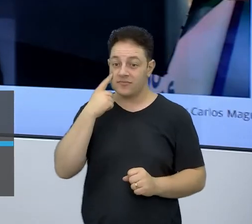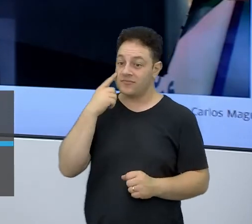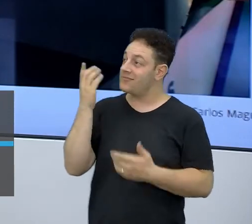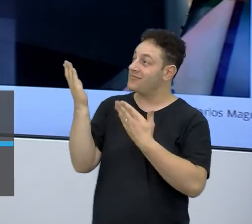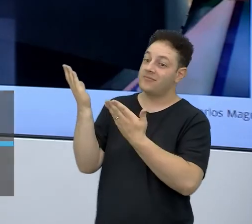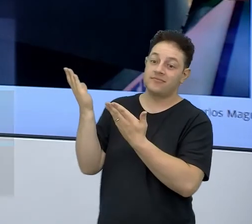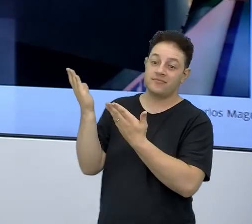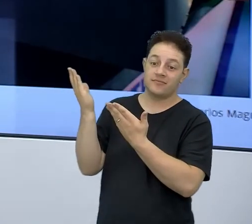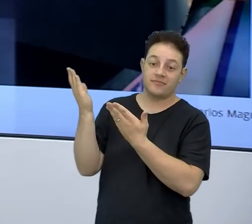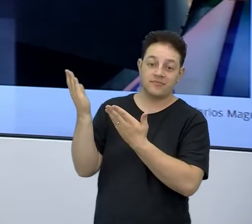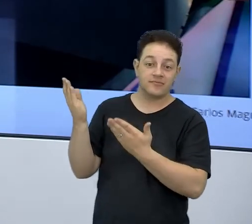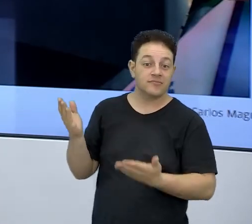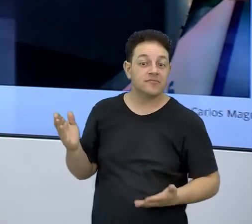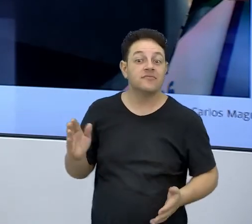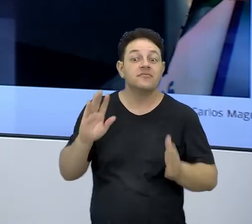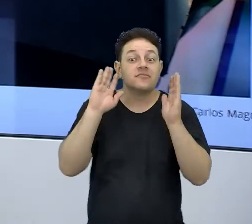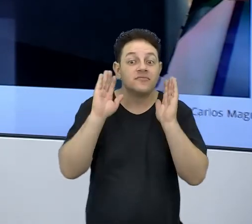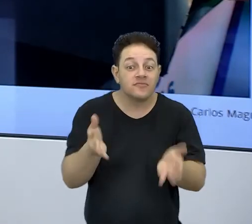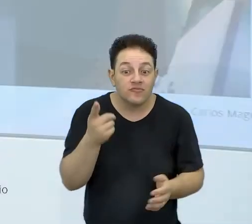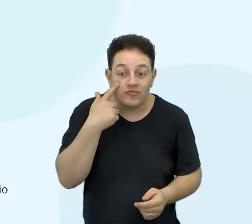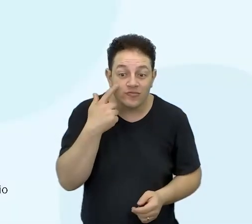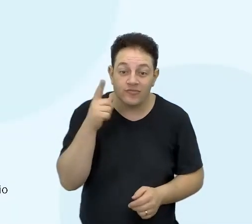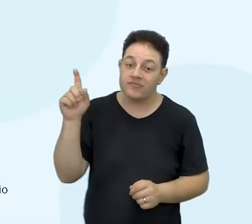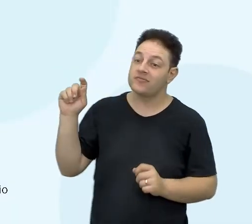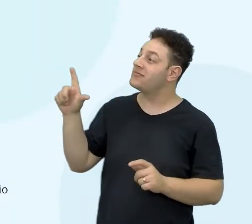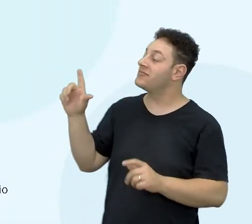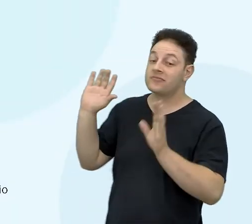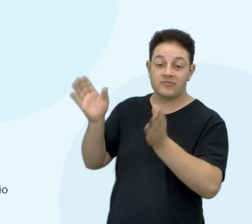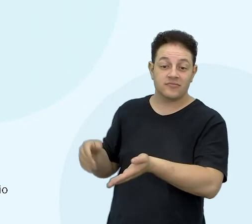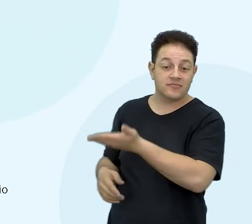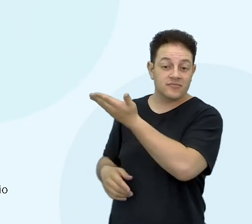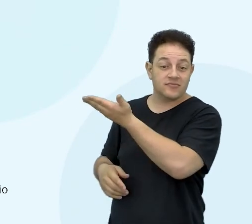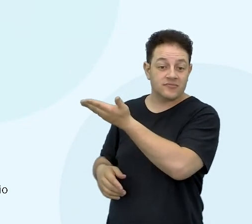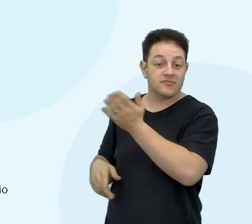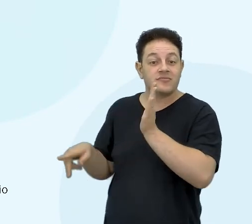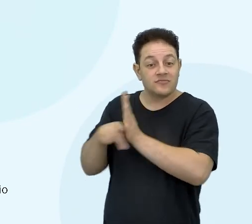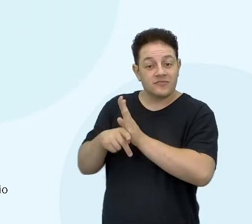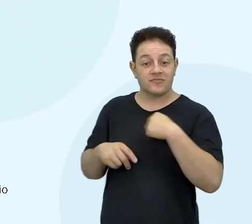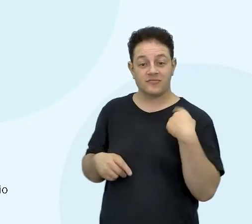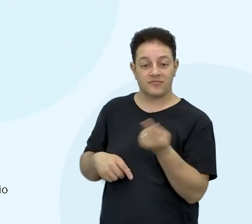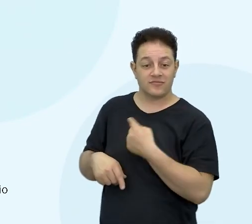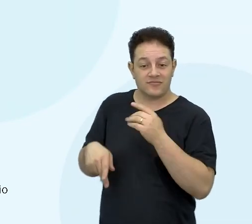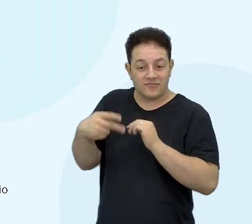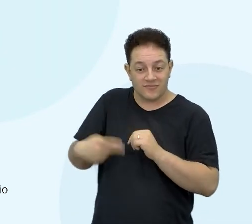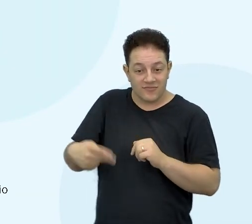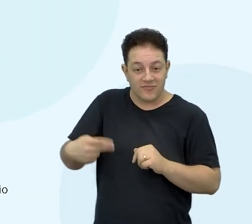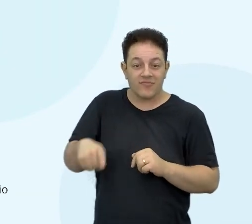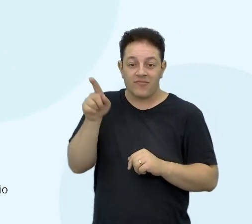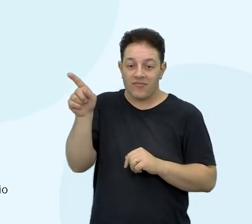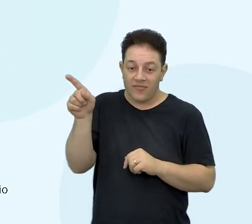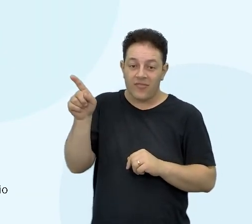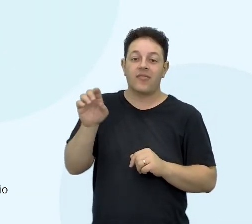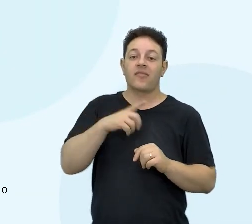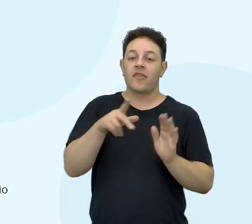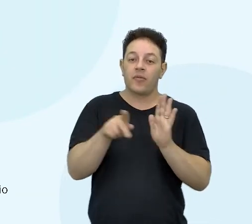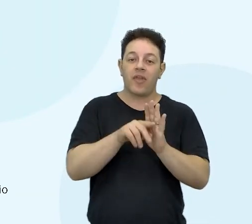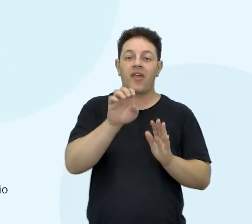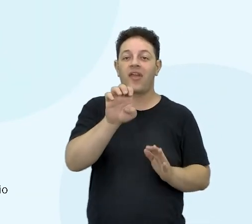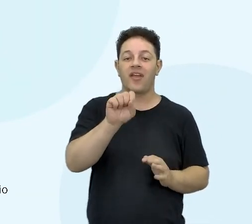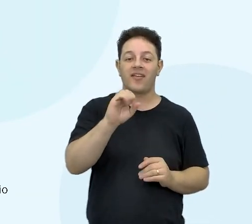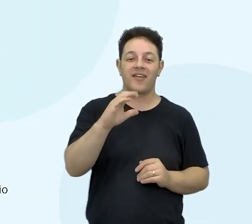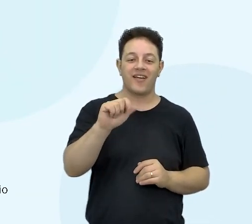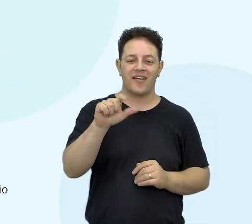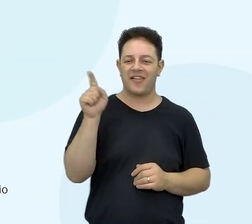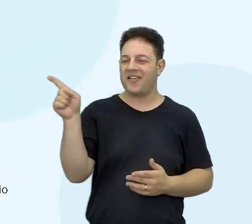esse problema. Já temos, ó, mostra na tela aí, a gente já tem o nosso protótipo ali em escala. Olha lá